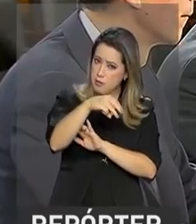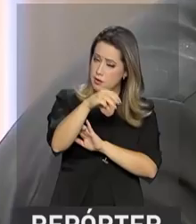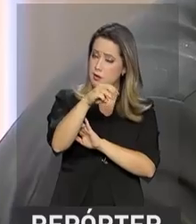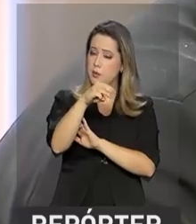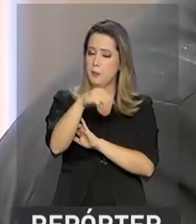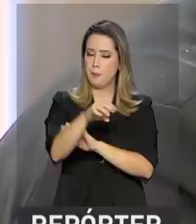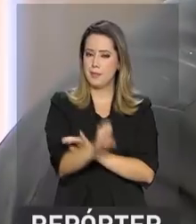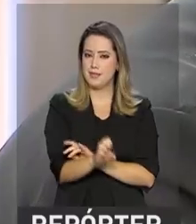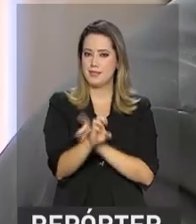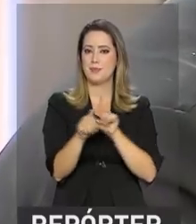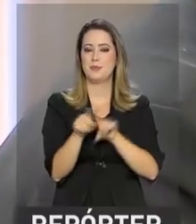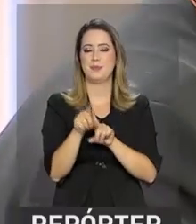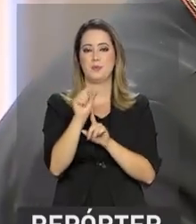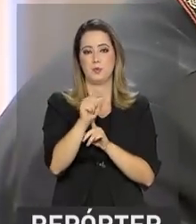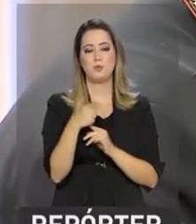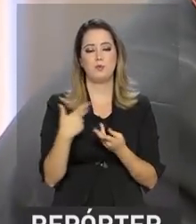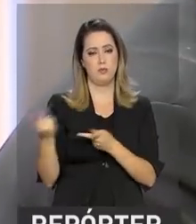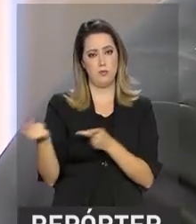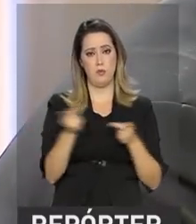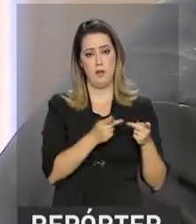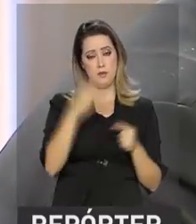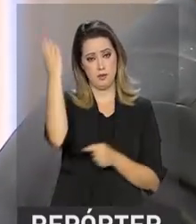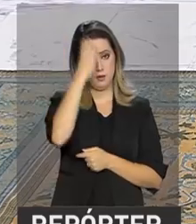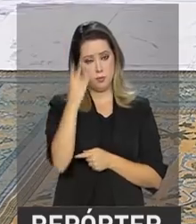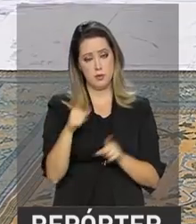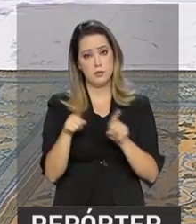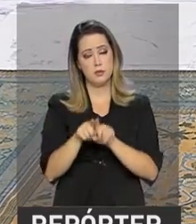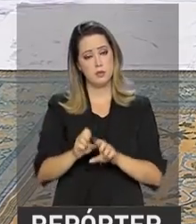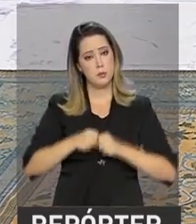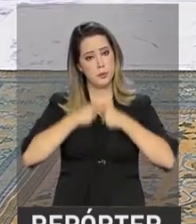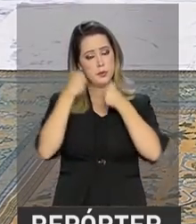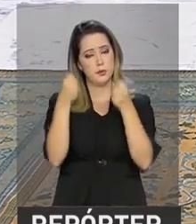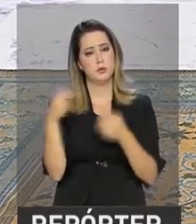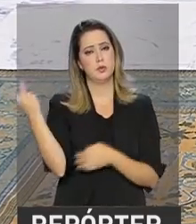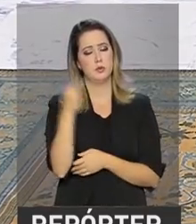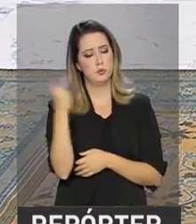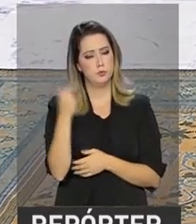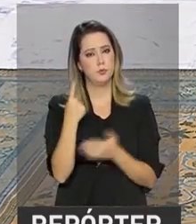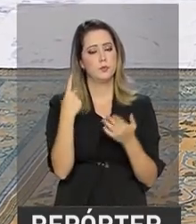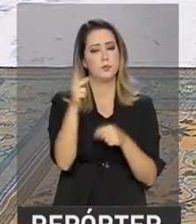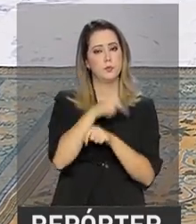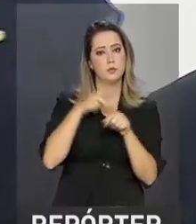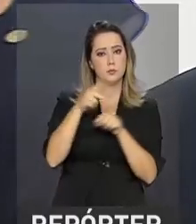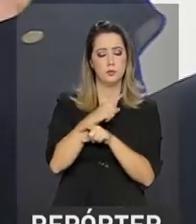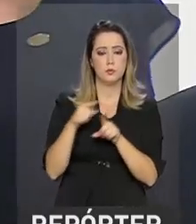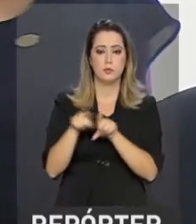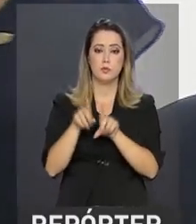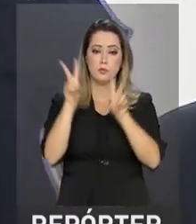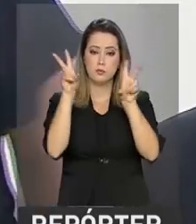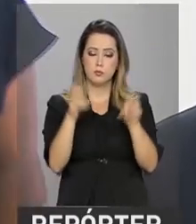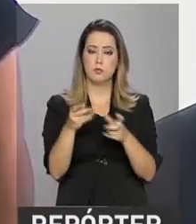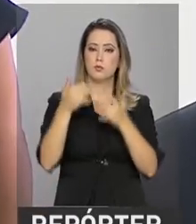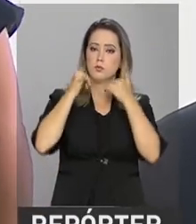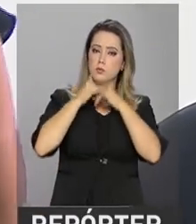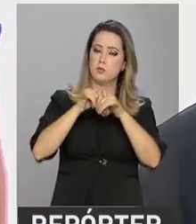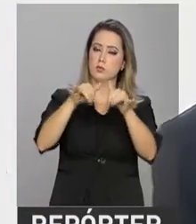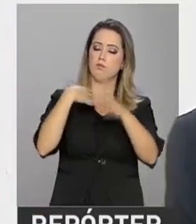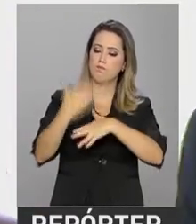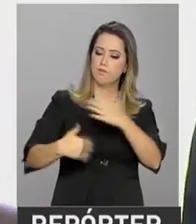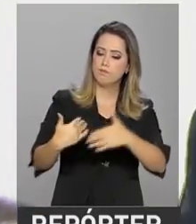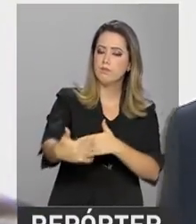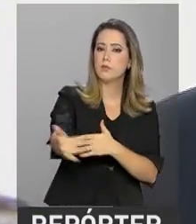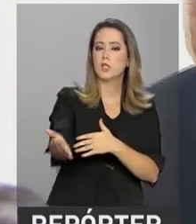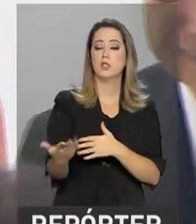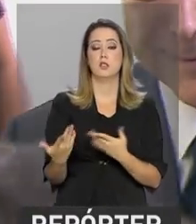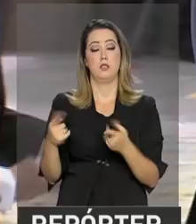ao brasil também tem o objetivo de fortalecer a agenda bilateral entre os dois países em temas como energia desenvolvimento